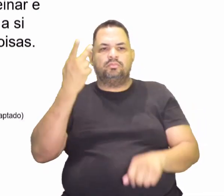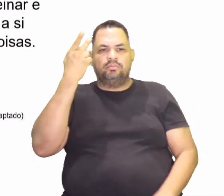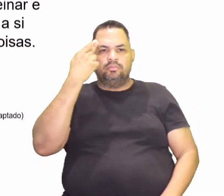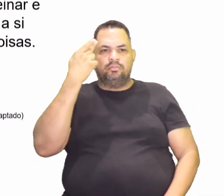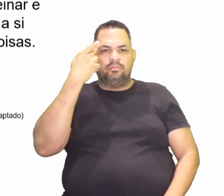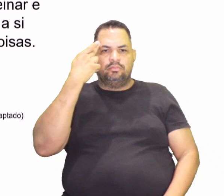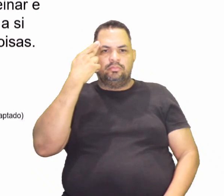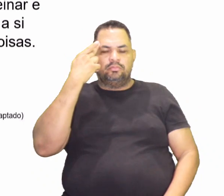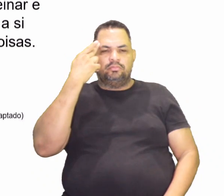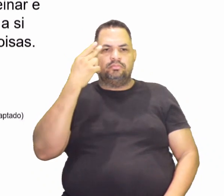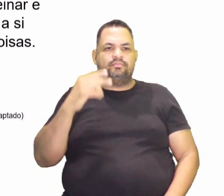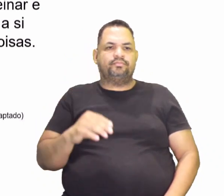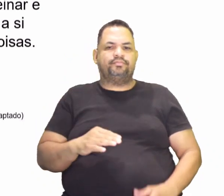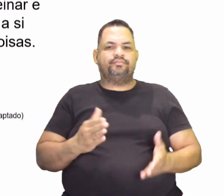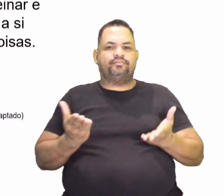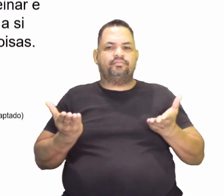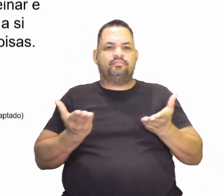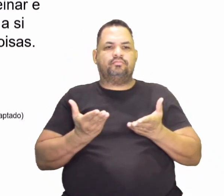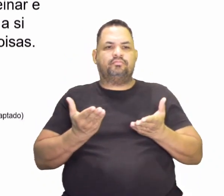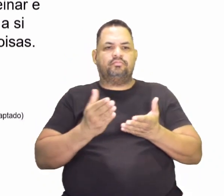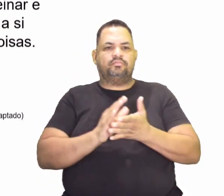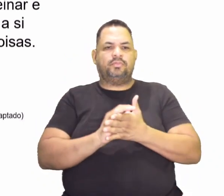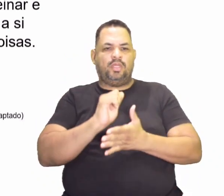ali. Agora, o